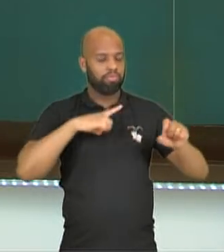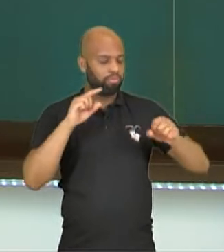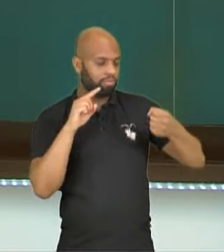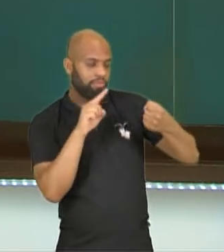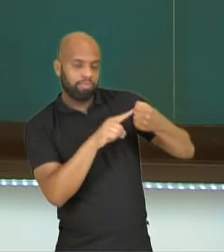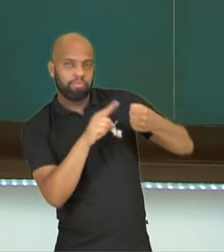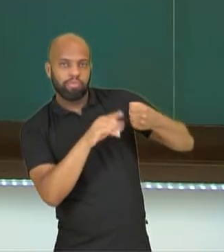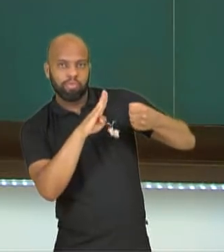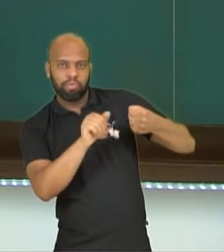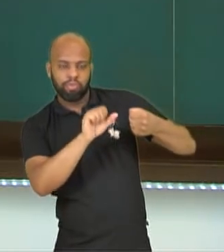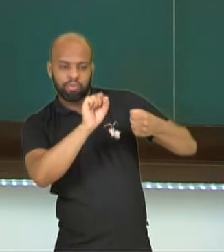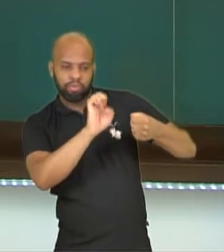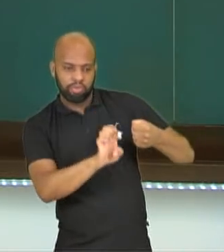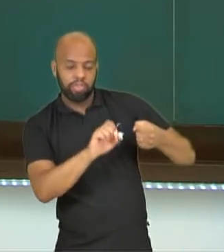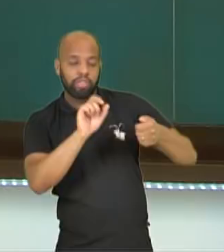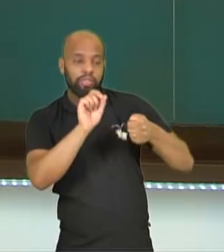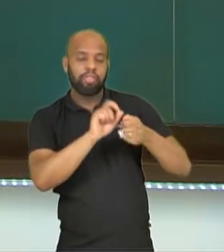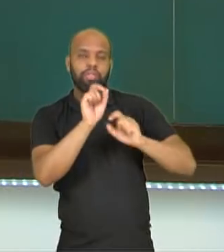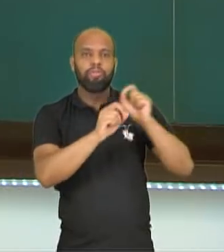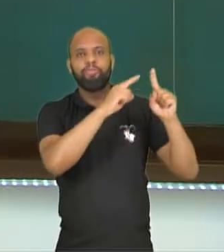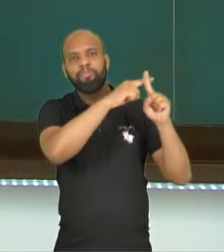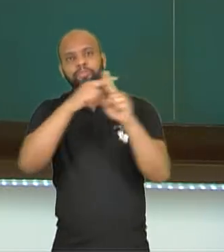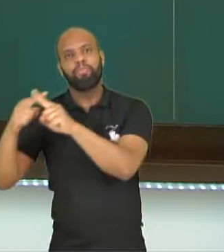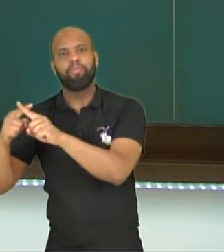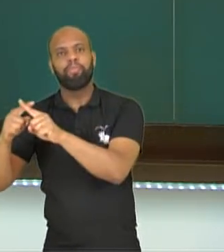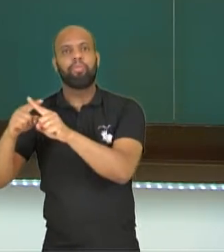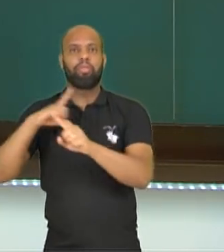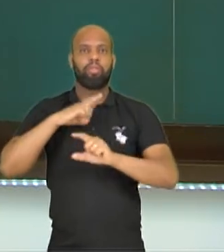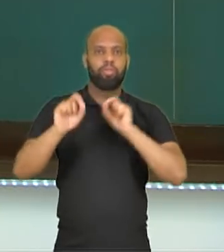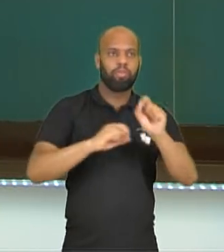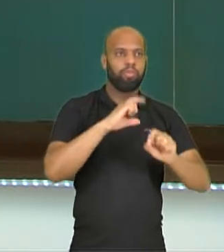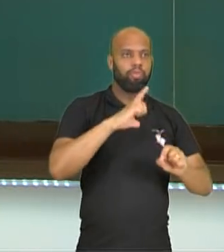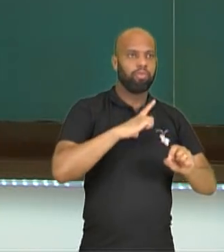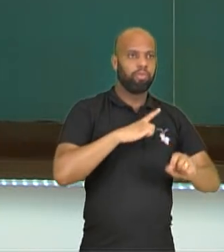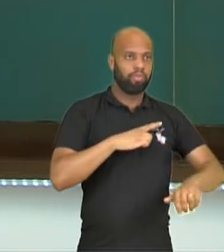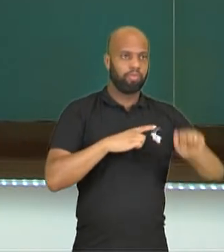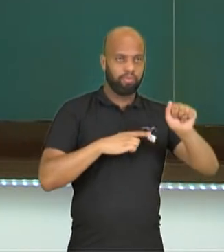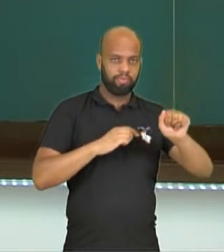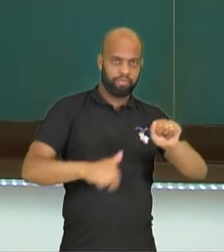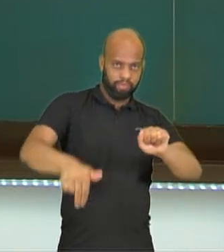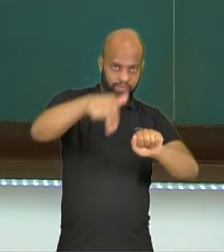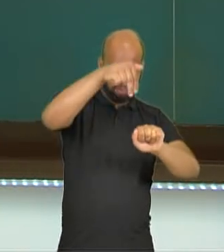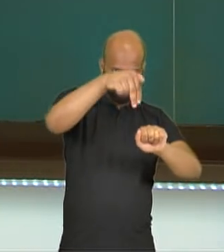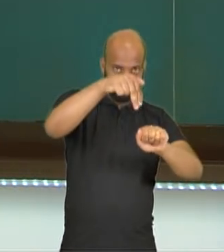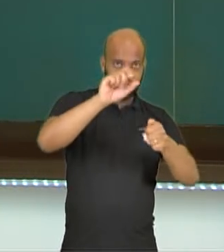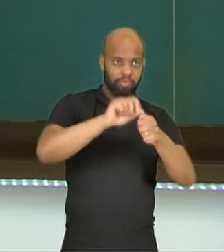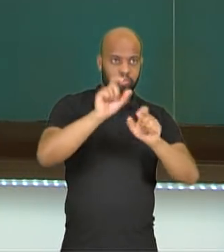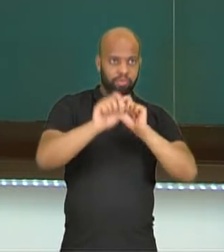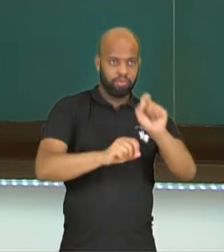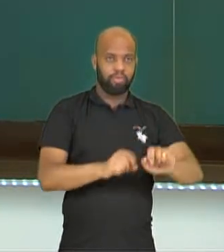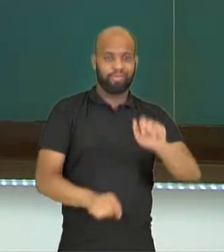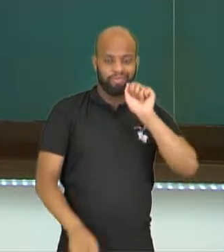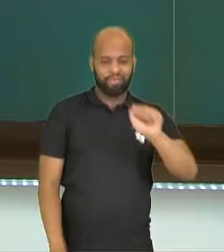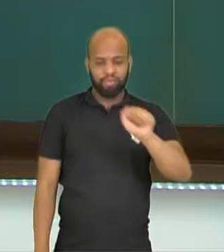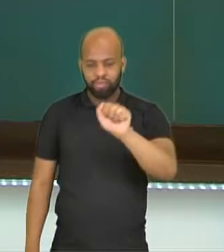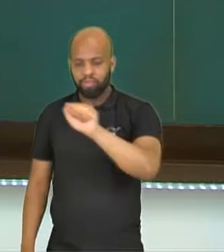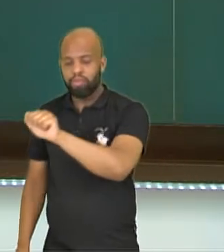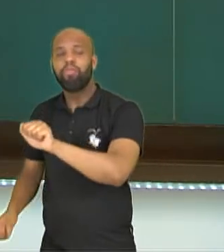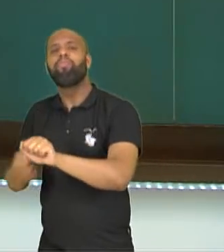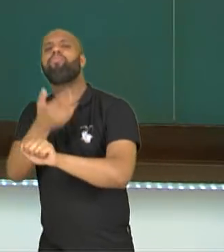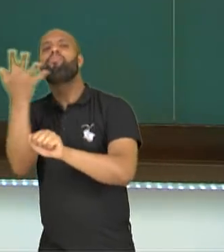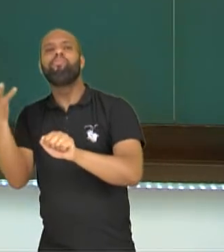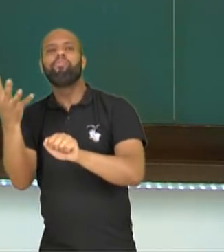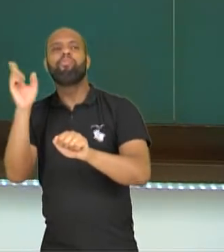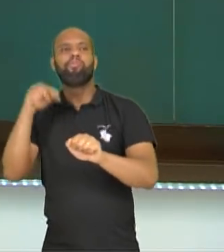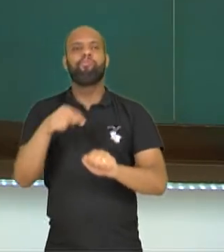que vai se multiplicar. Então, genericamente, eu tenho a elevado a n, você vai multiplicar o a por ele mesmo n vezes,